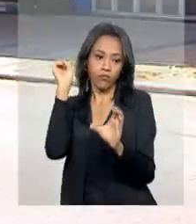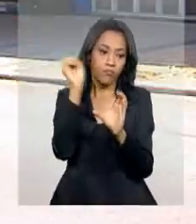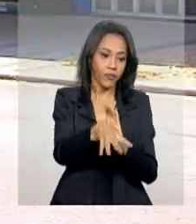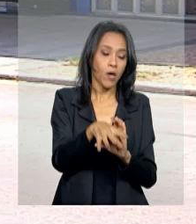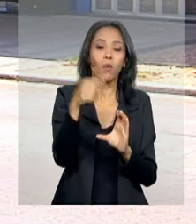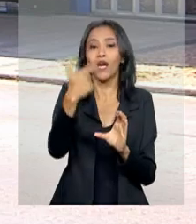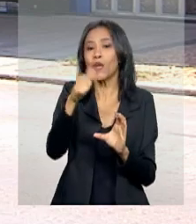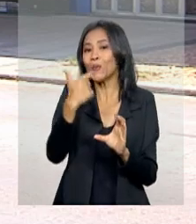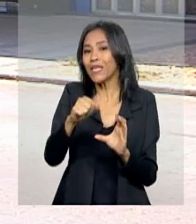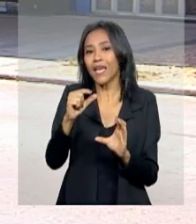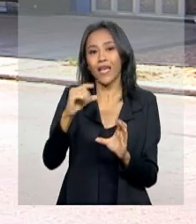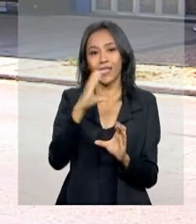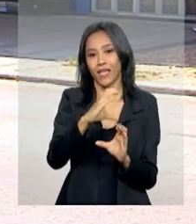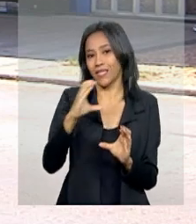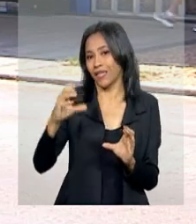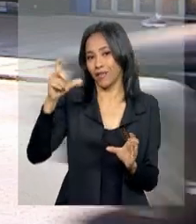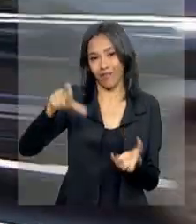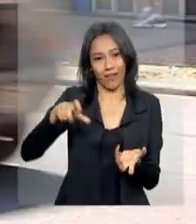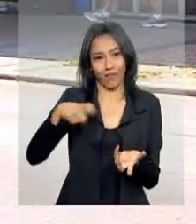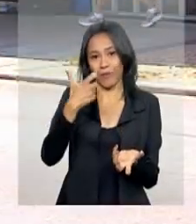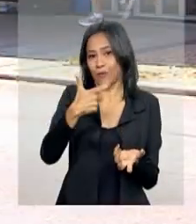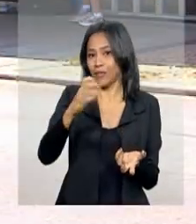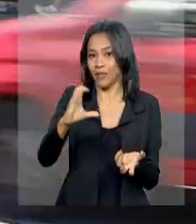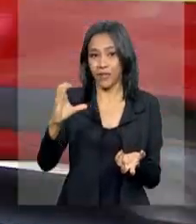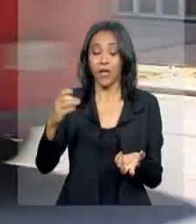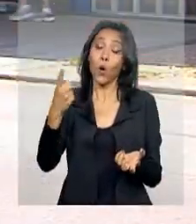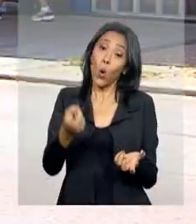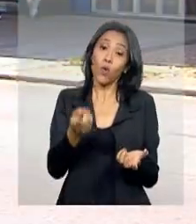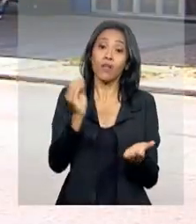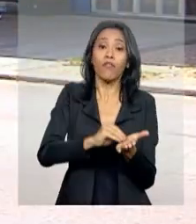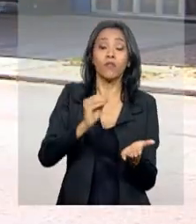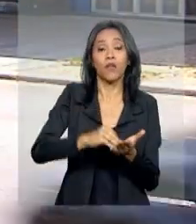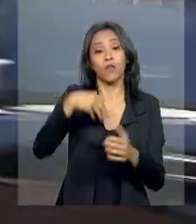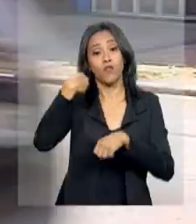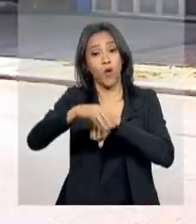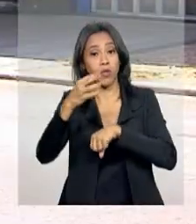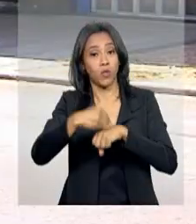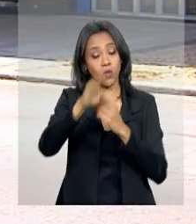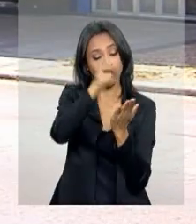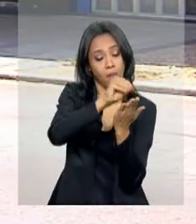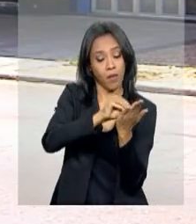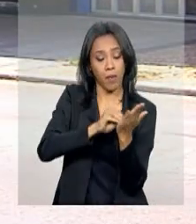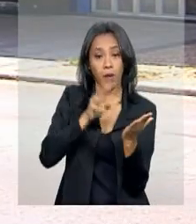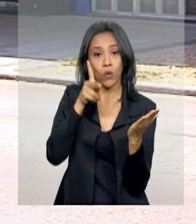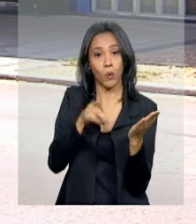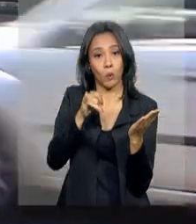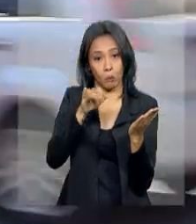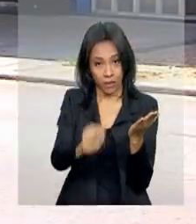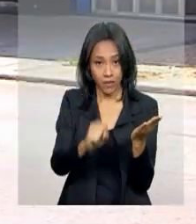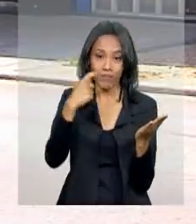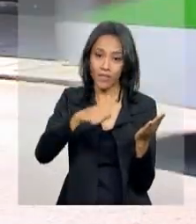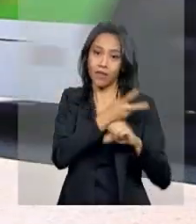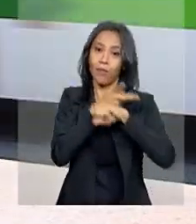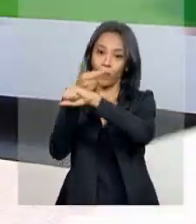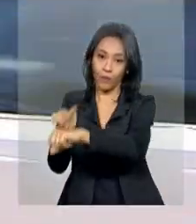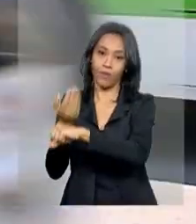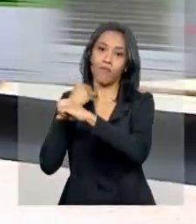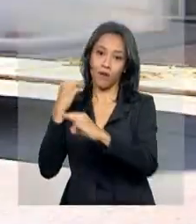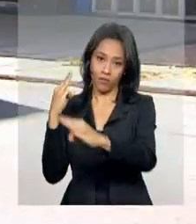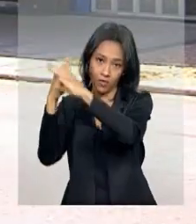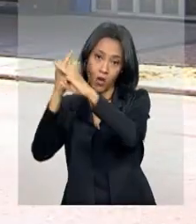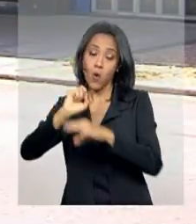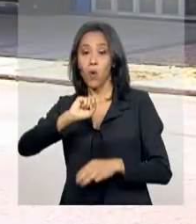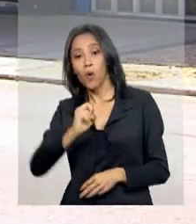conta corrente ou estiver com cadastro desatualizado no fundo PIS/PASEP, deve ir a uma agência da Caixa ou do